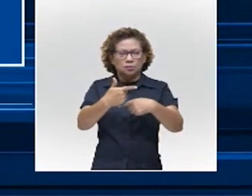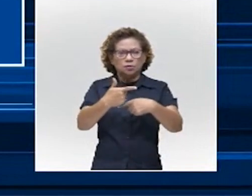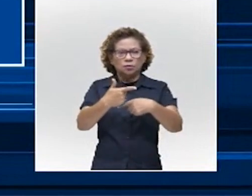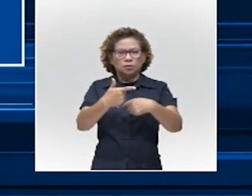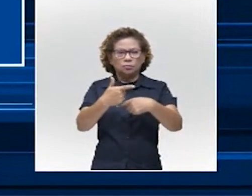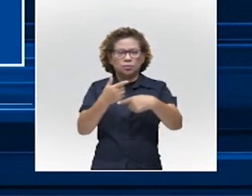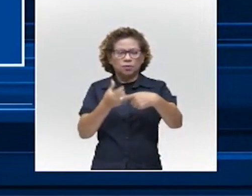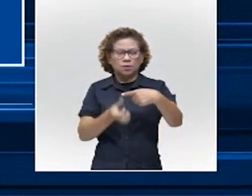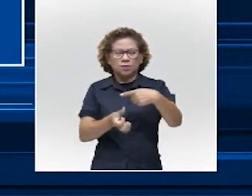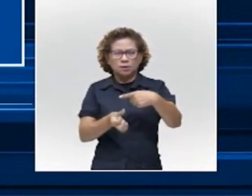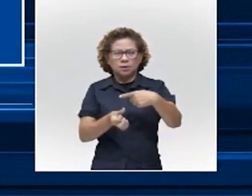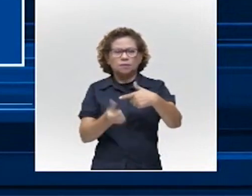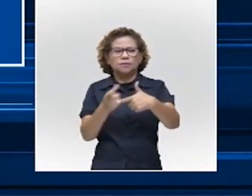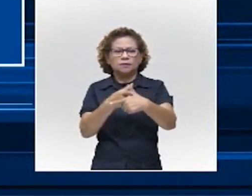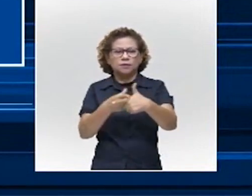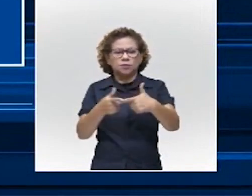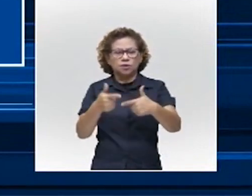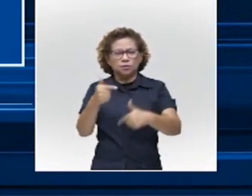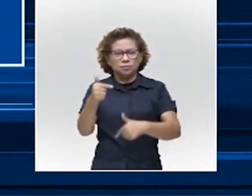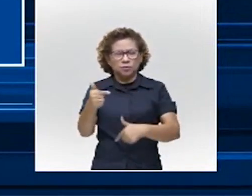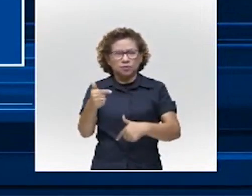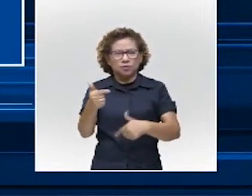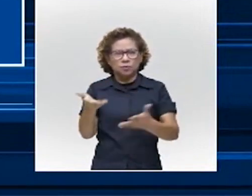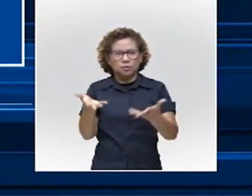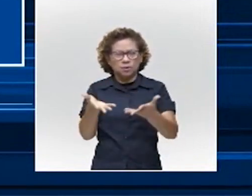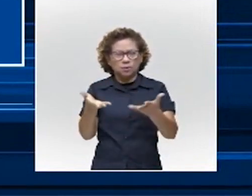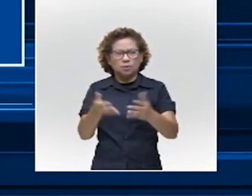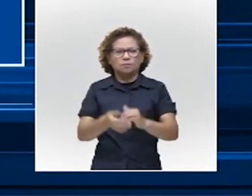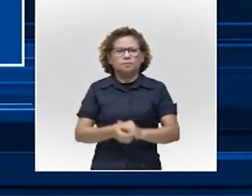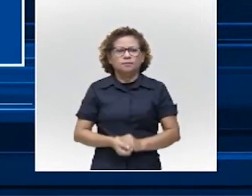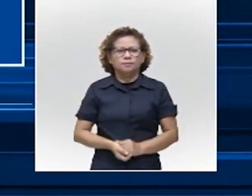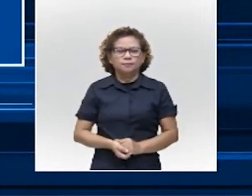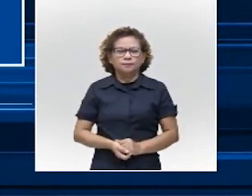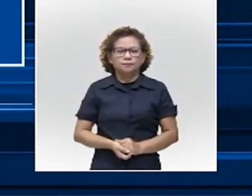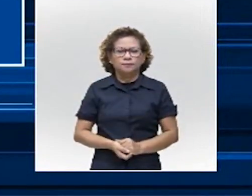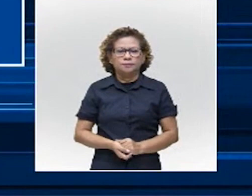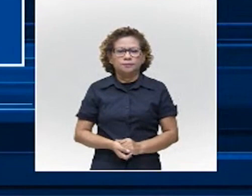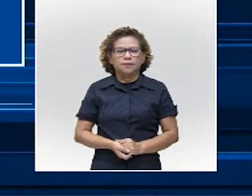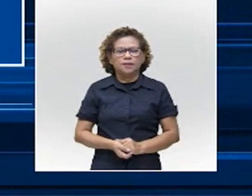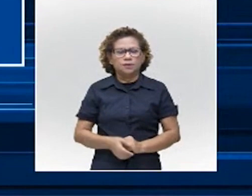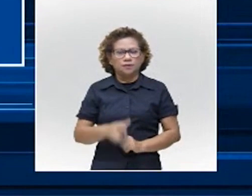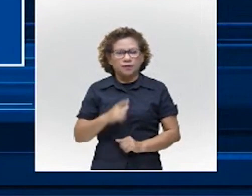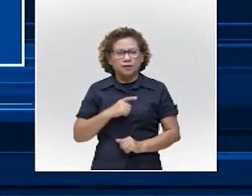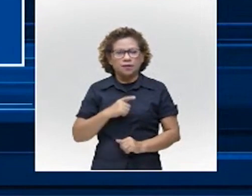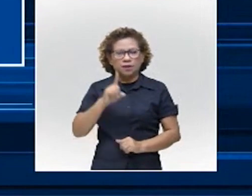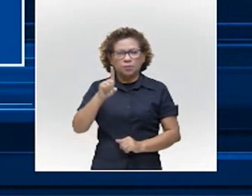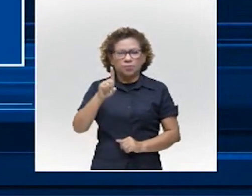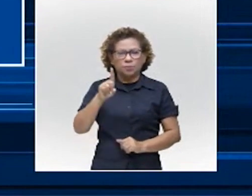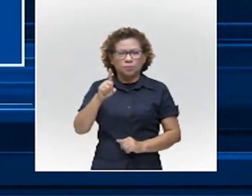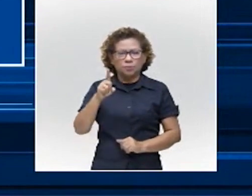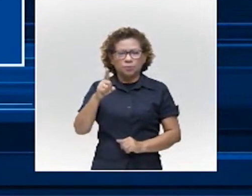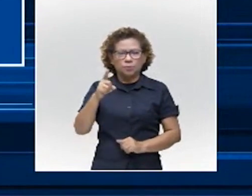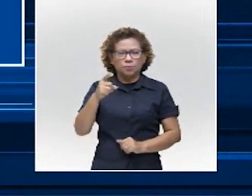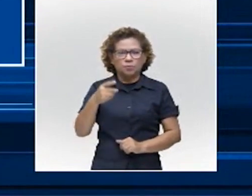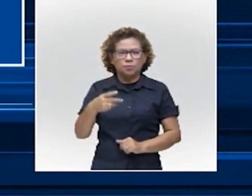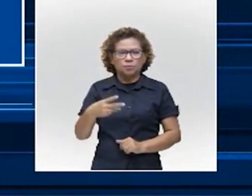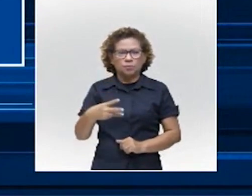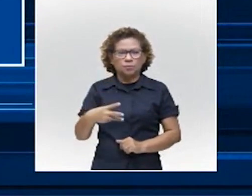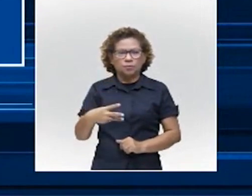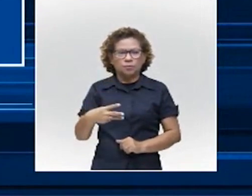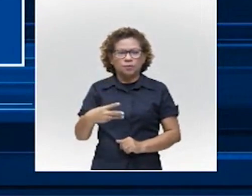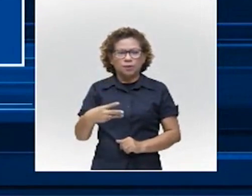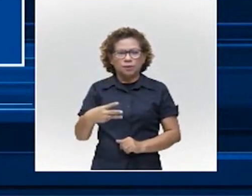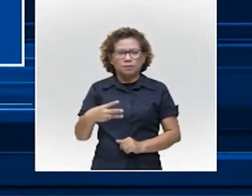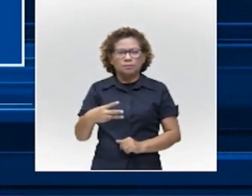divididos por 2. Então, a gente vai ter o quê? 1 sobre 3. Então, 1 terço. Obtemos, portanto, frações que